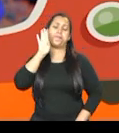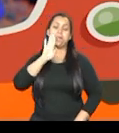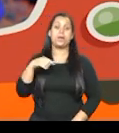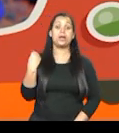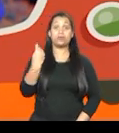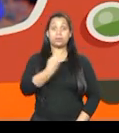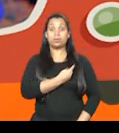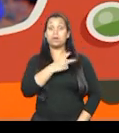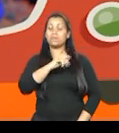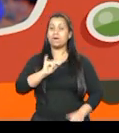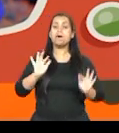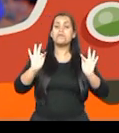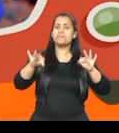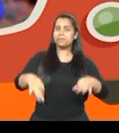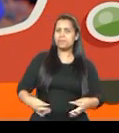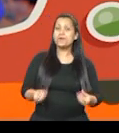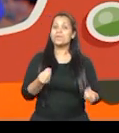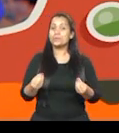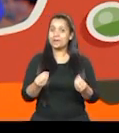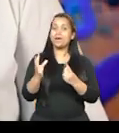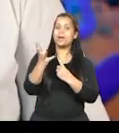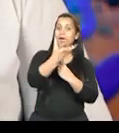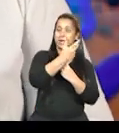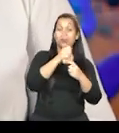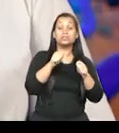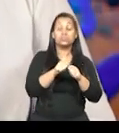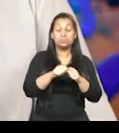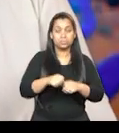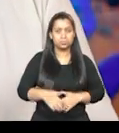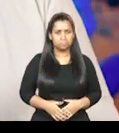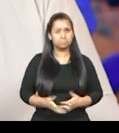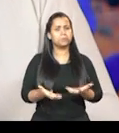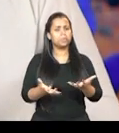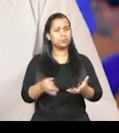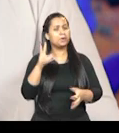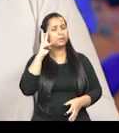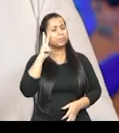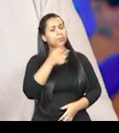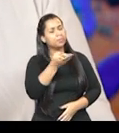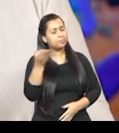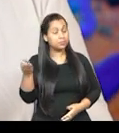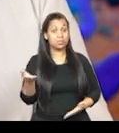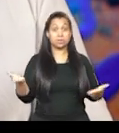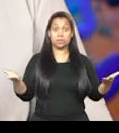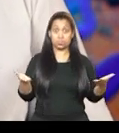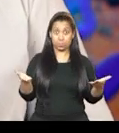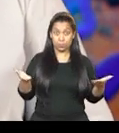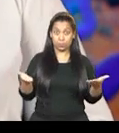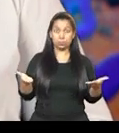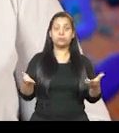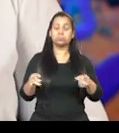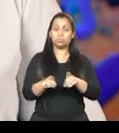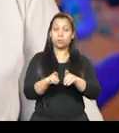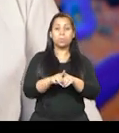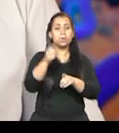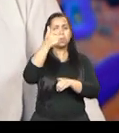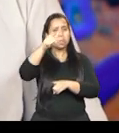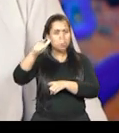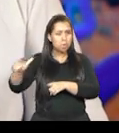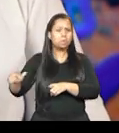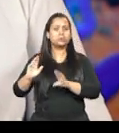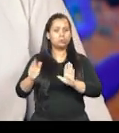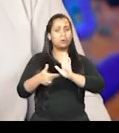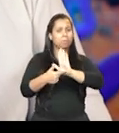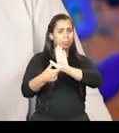nosso episódio com o quadro Fazendo Arte. E eu gostaria de lembrar vocês que esse episódio e todos os outros exibidos